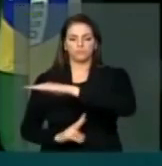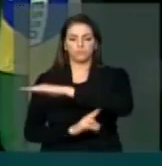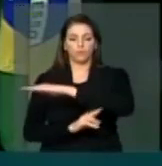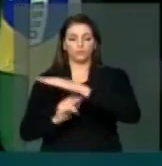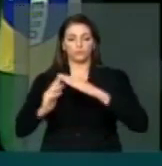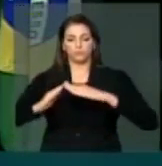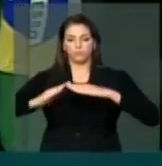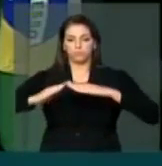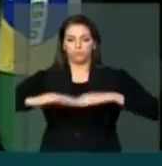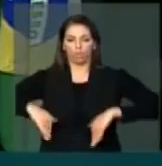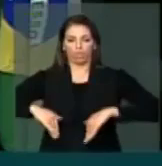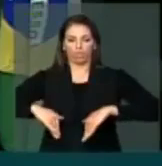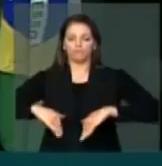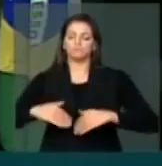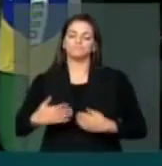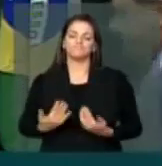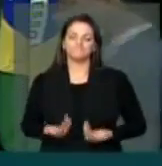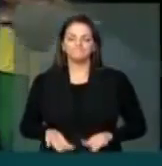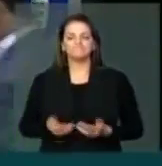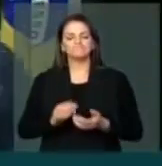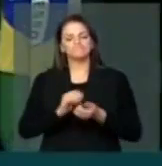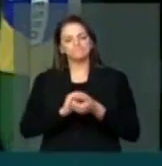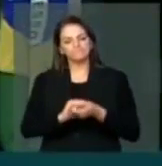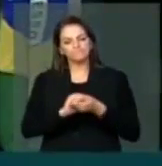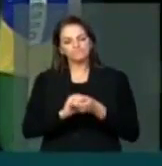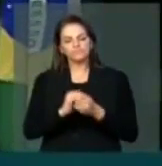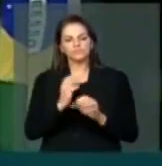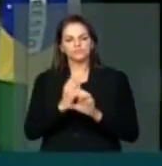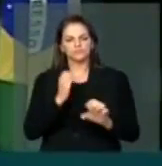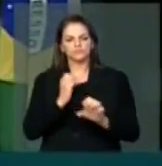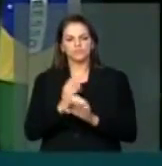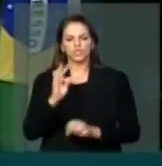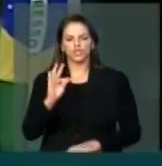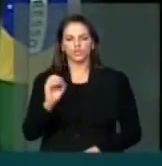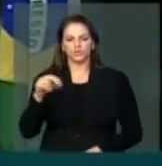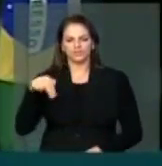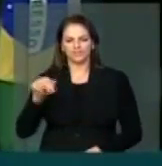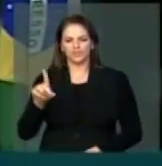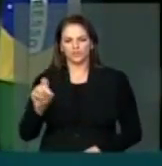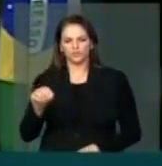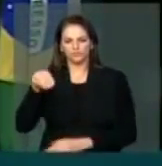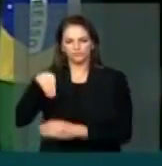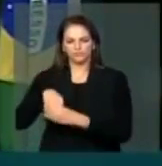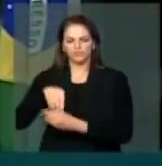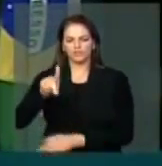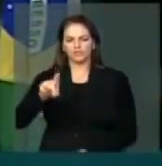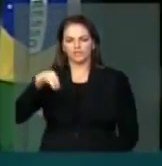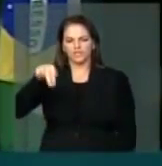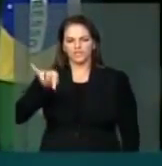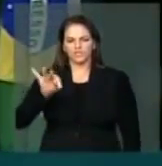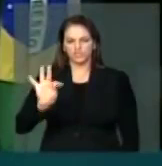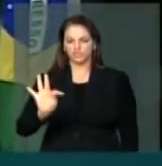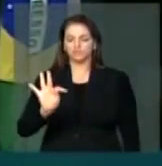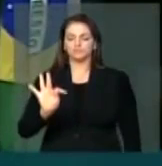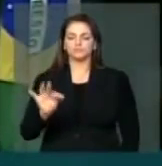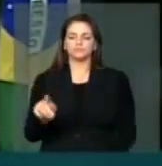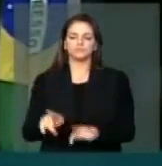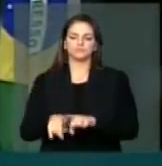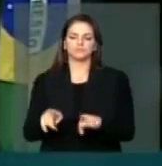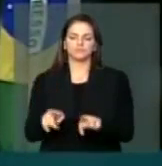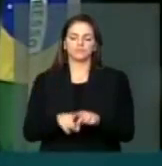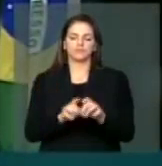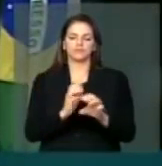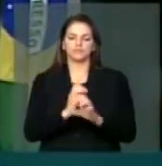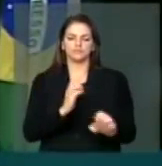caiu. Então eu quero cumprimentar aqui o engenheiro Toneto, lá do DENIT de Santa Maria, e também o